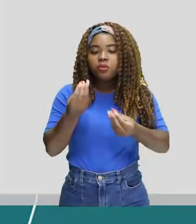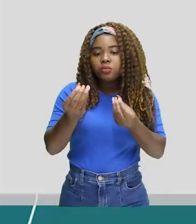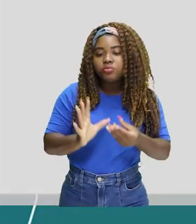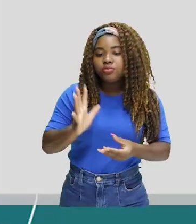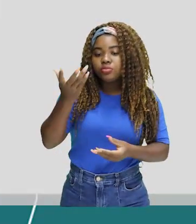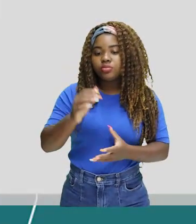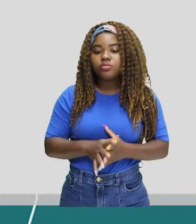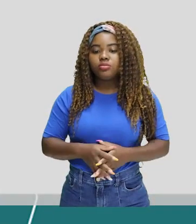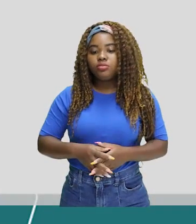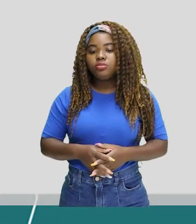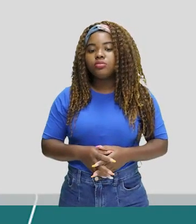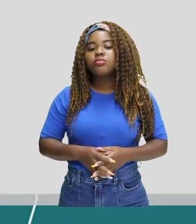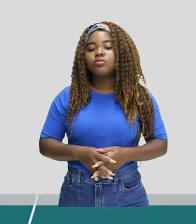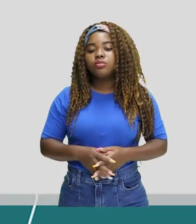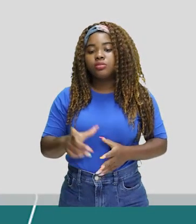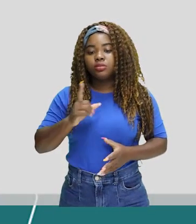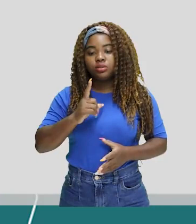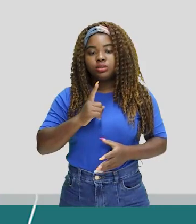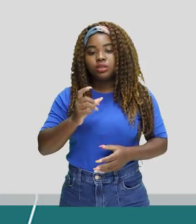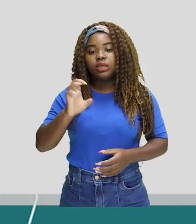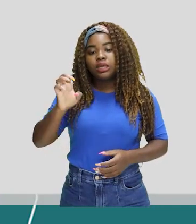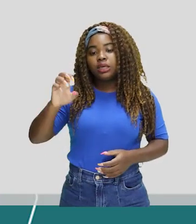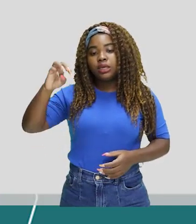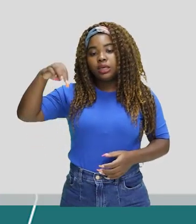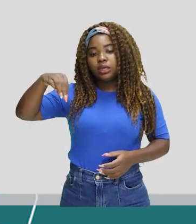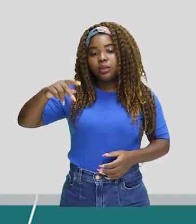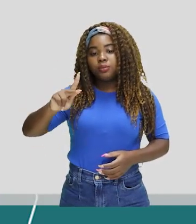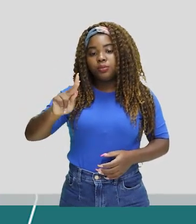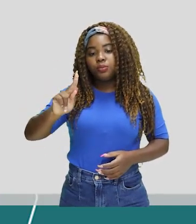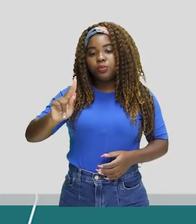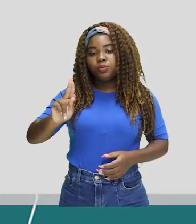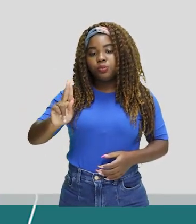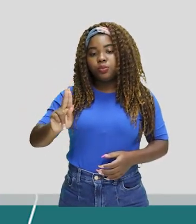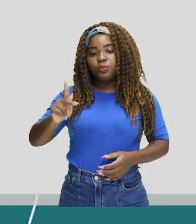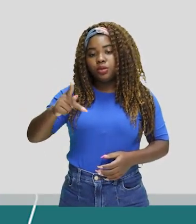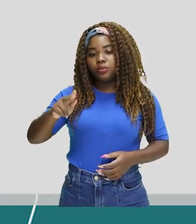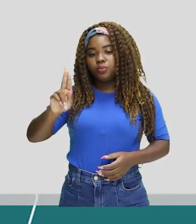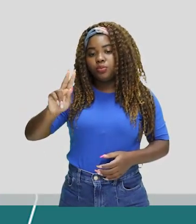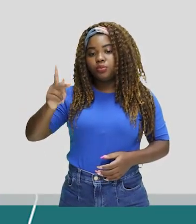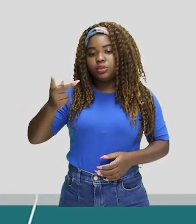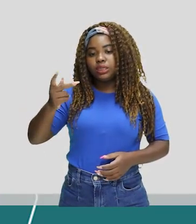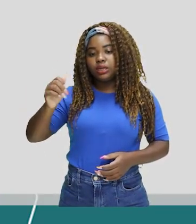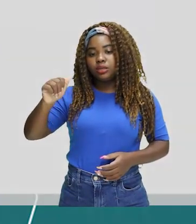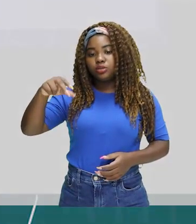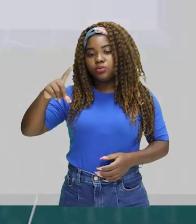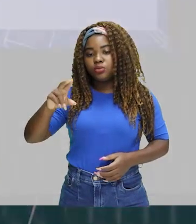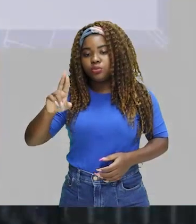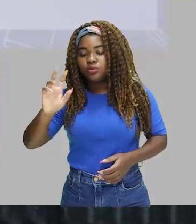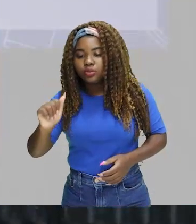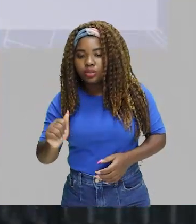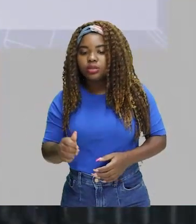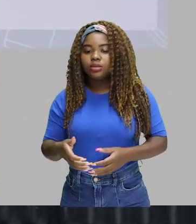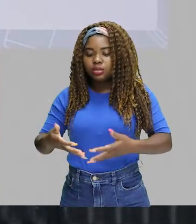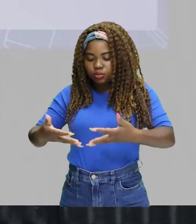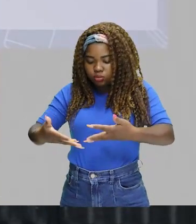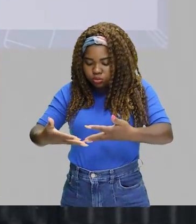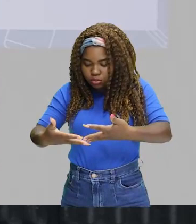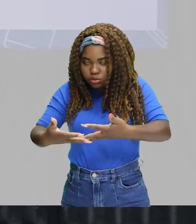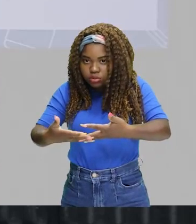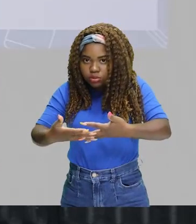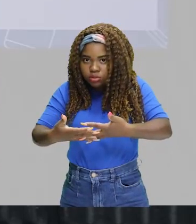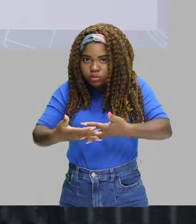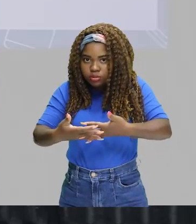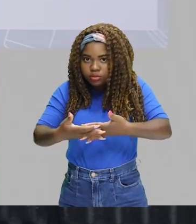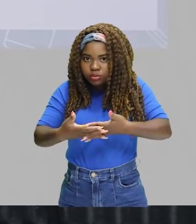lançamento do martelo. Existe a empunhadura, que ele segura, olha como ele segura aí o martelo, olha na imagem. Uma mão sobre a outra, para que